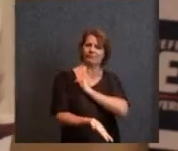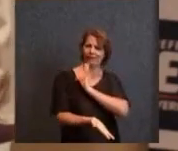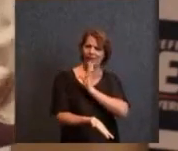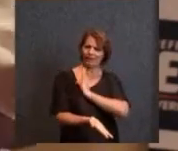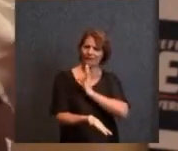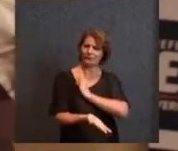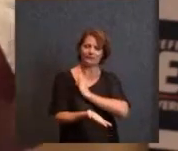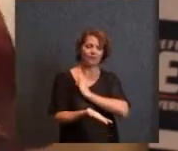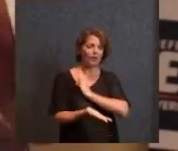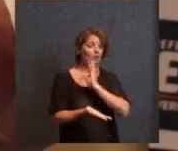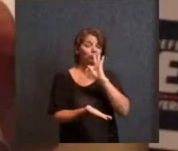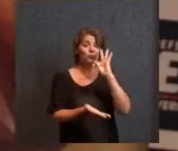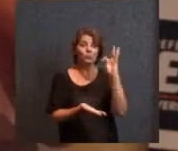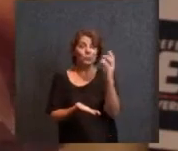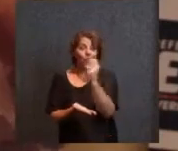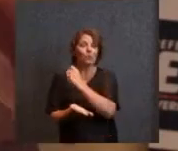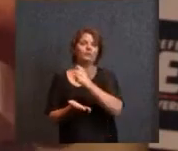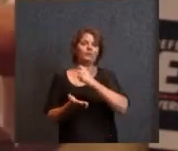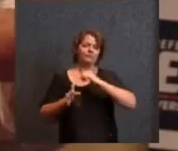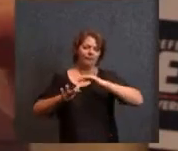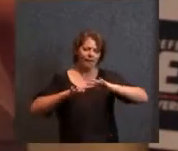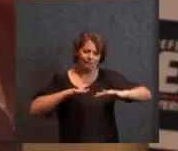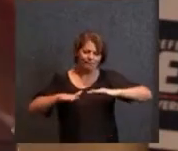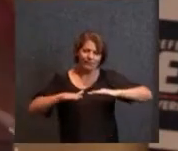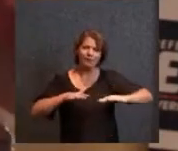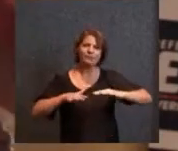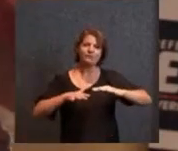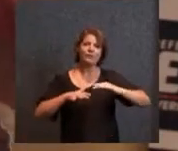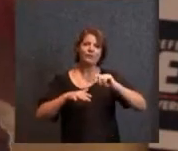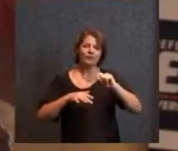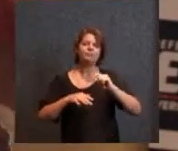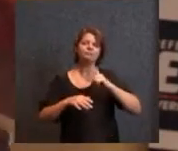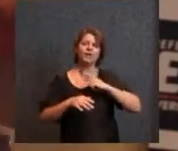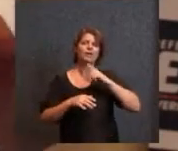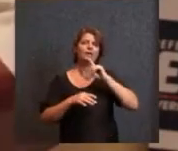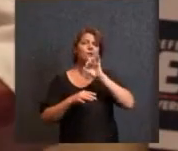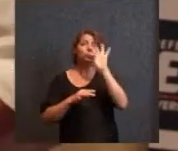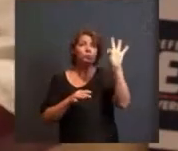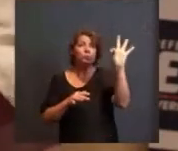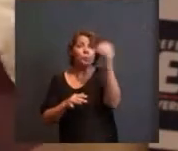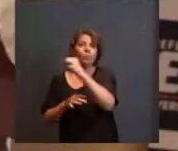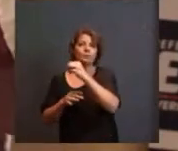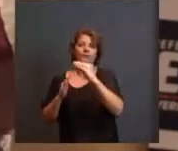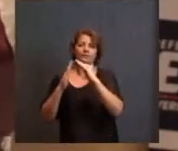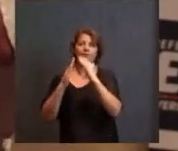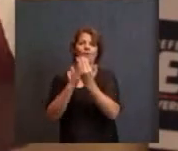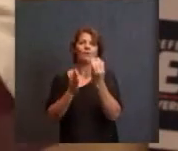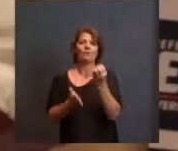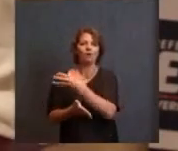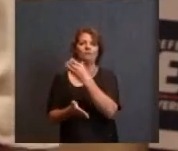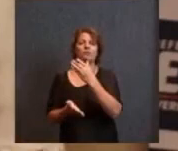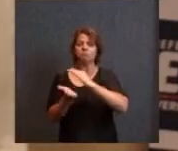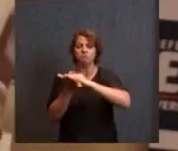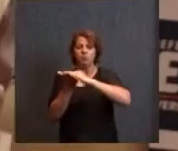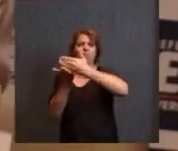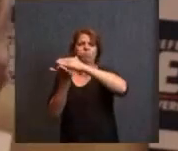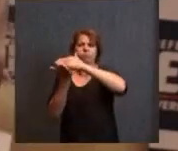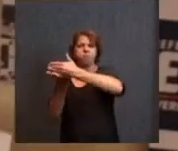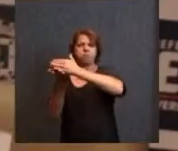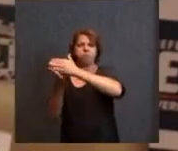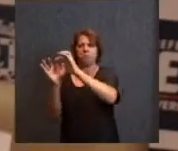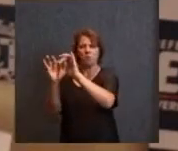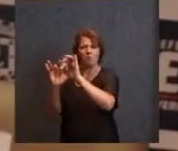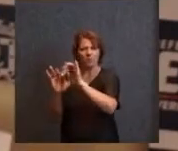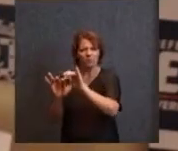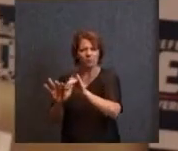as ações. Todas as nossas escolas, prefeito, têm computadores novos na secretaria, na